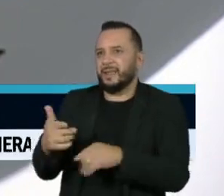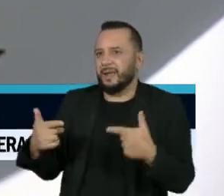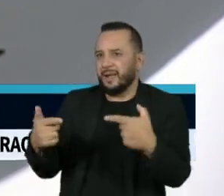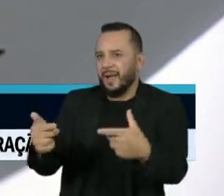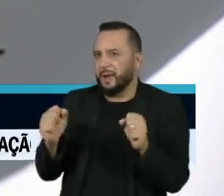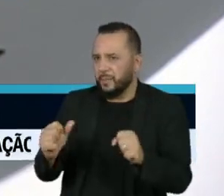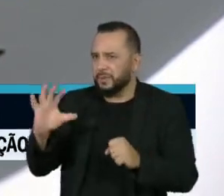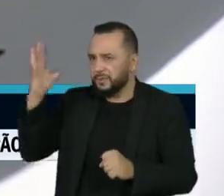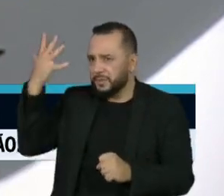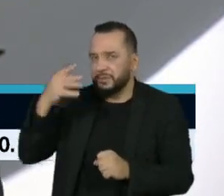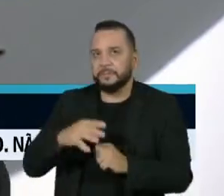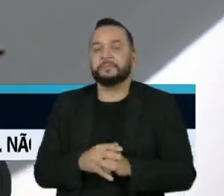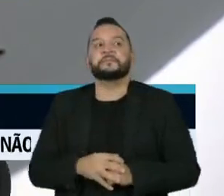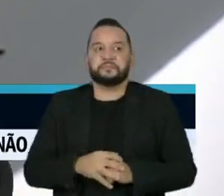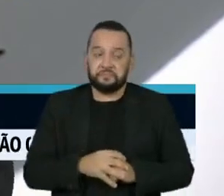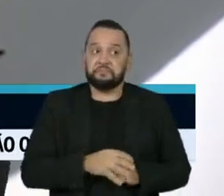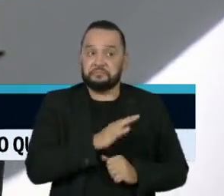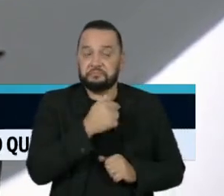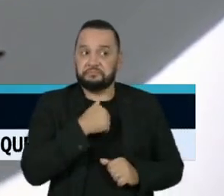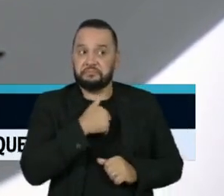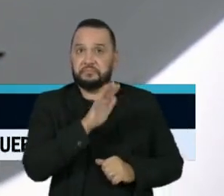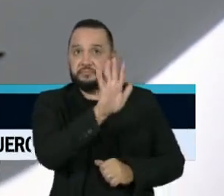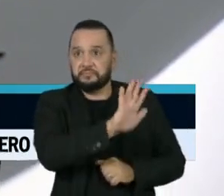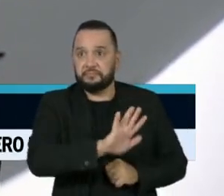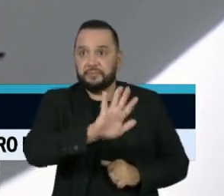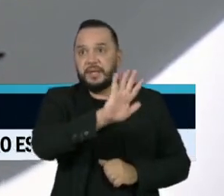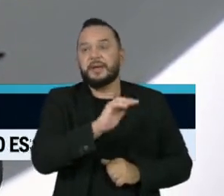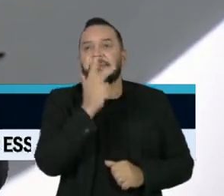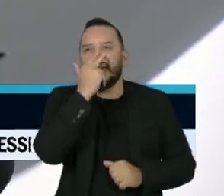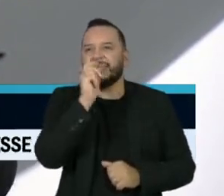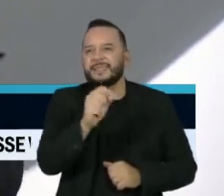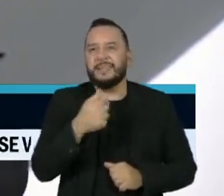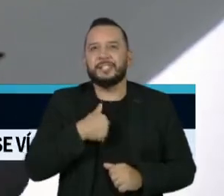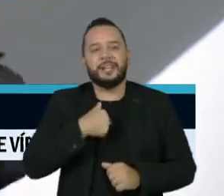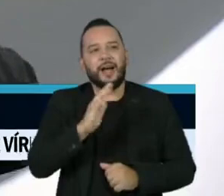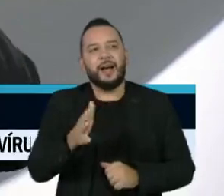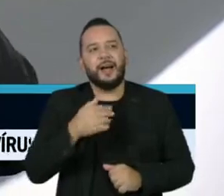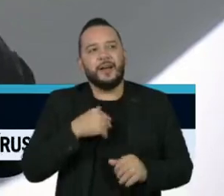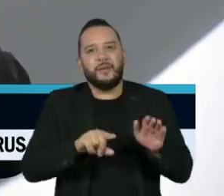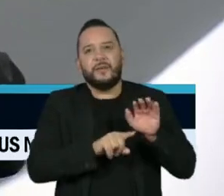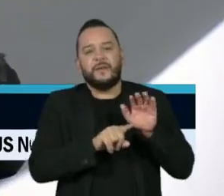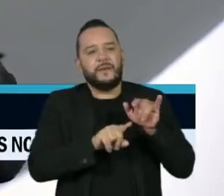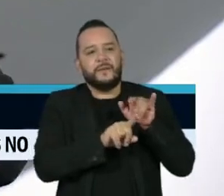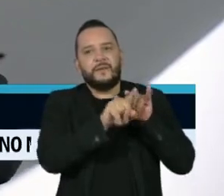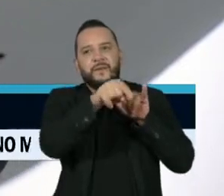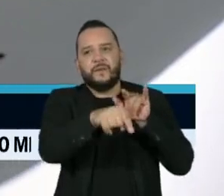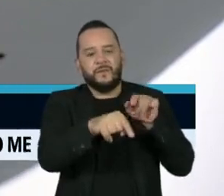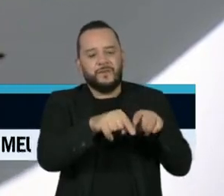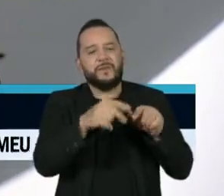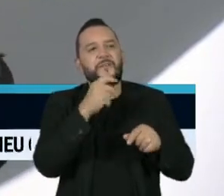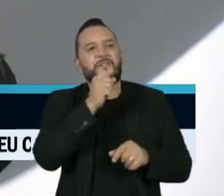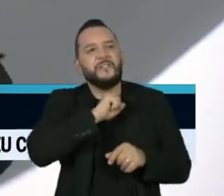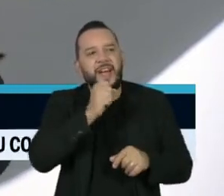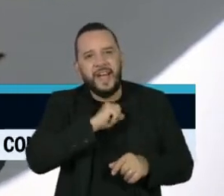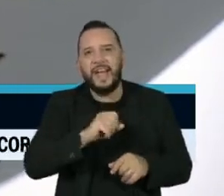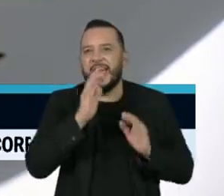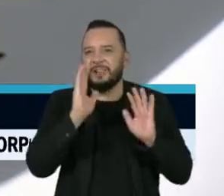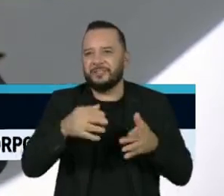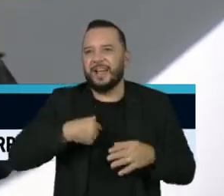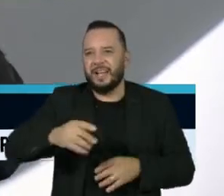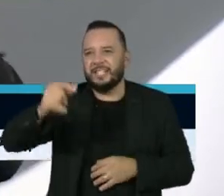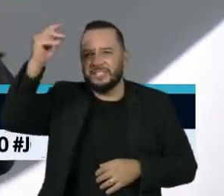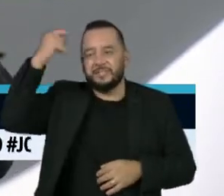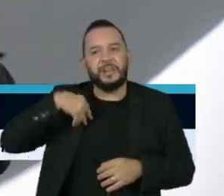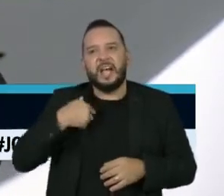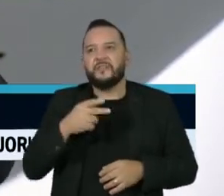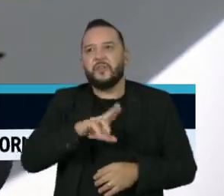impressão que passa, claro que são todas impressões, é que estão desovando os armamentos antigos, né? Aqueles armamentos que devem ter vencimento, a coisa mais